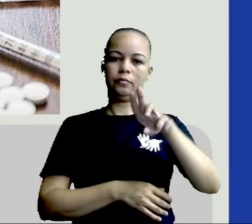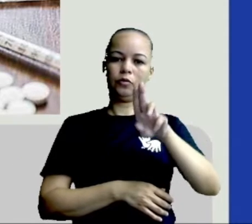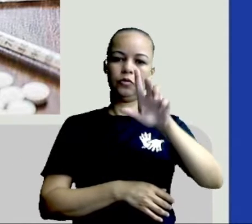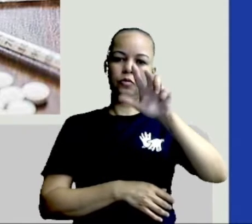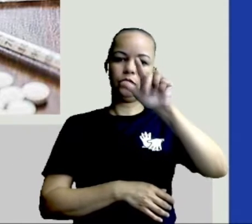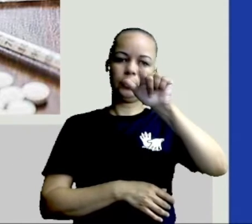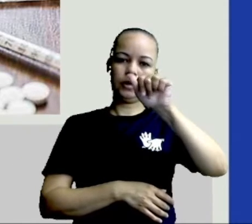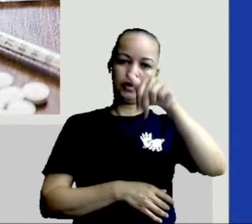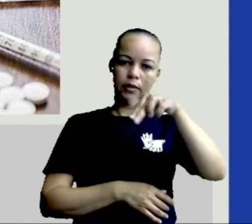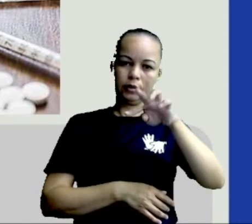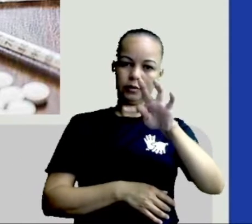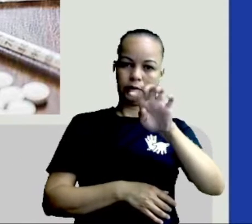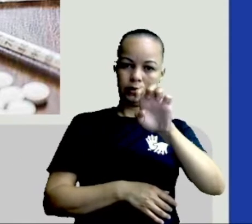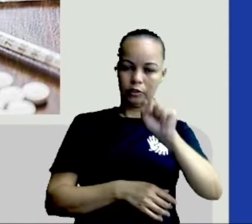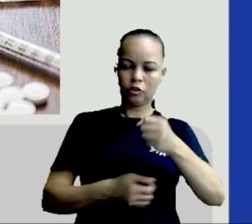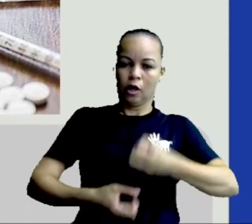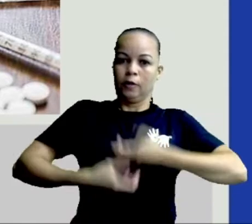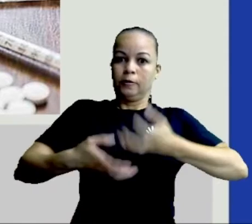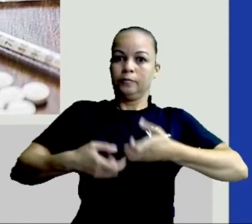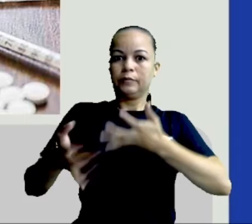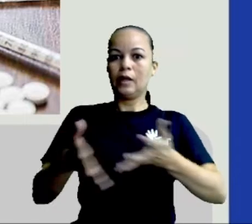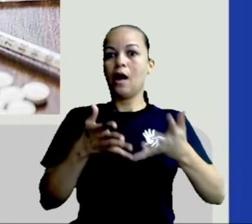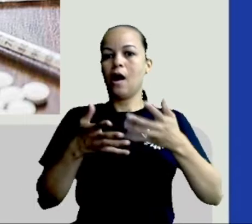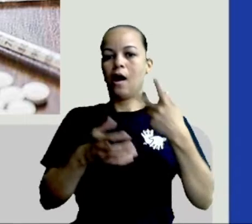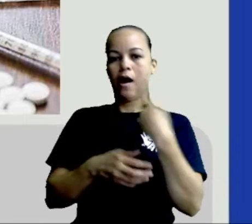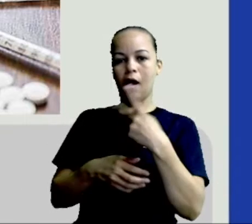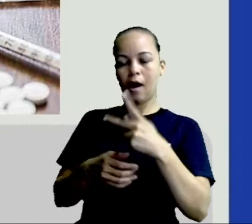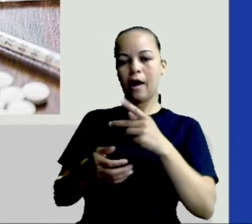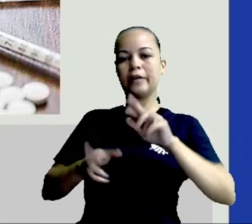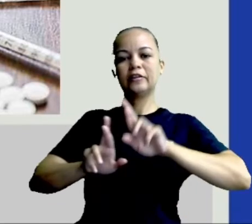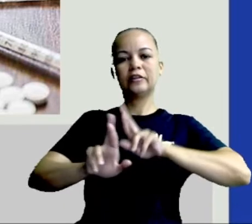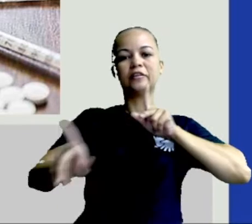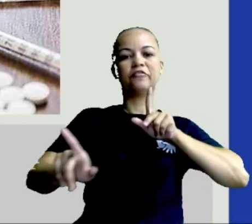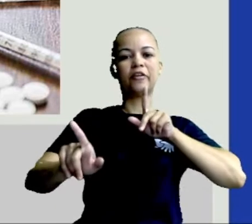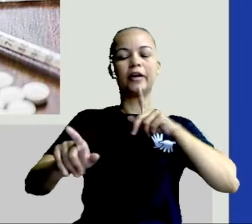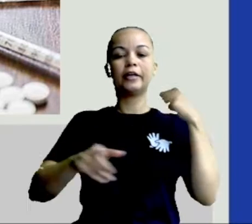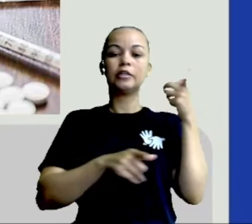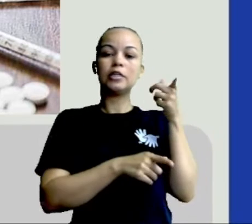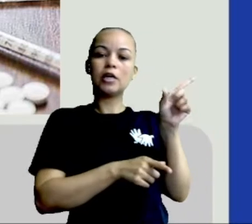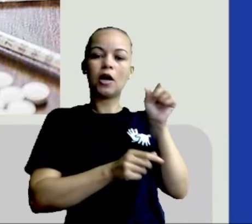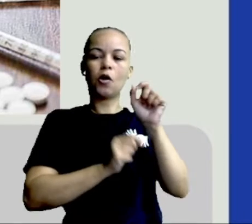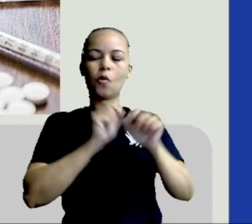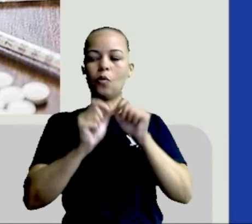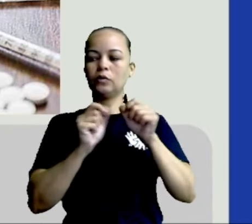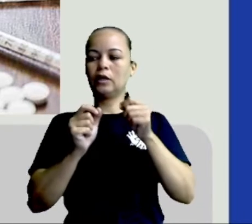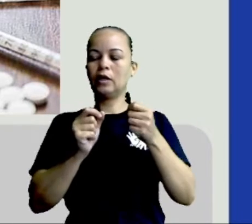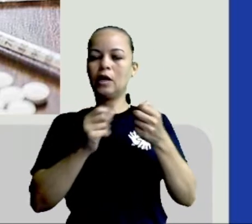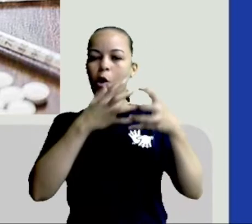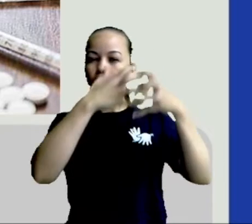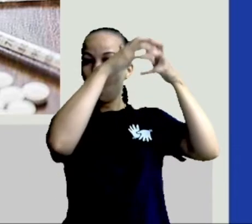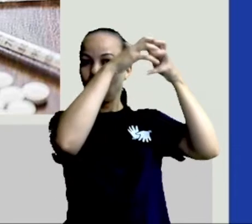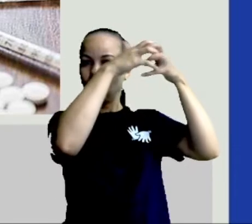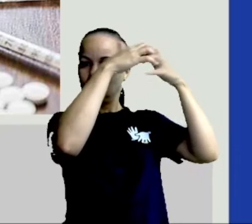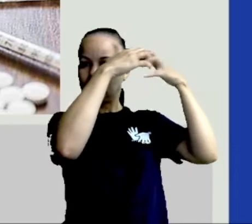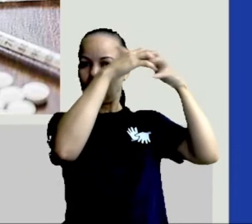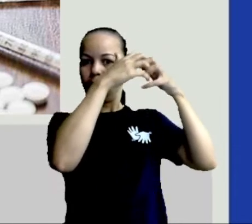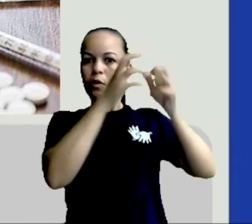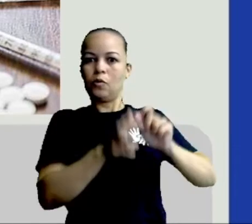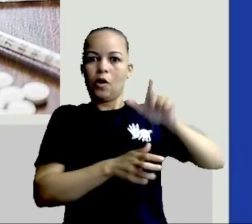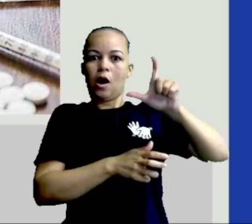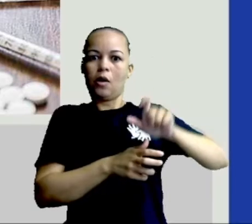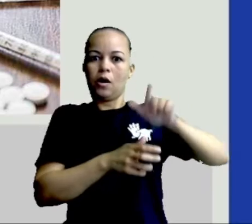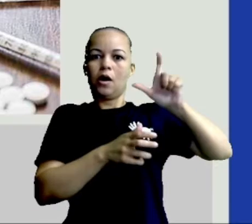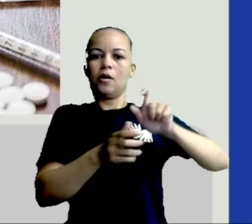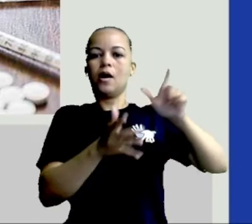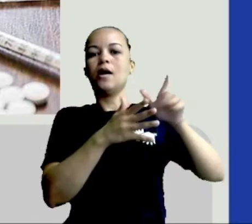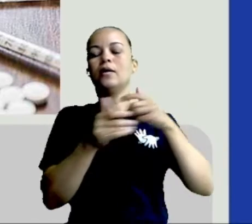ao contrário das depressoras, as estimulantes vão aumentar a atividade do meu cérebro, certo? Deixando a pessoa em um